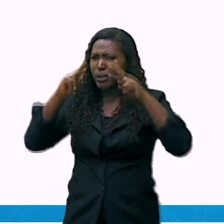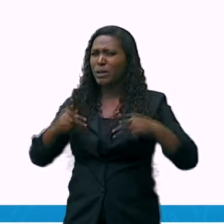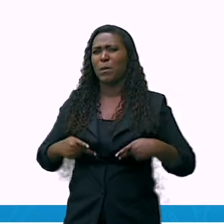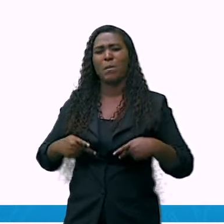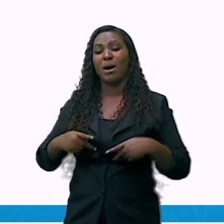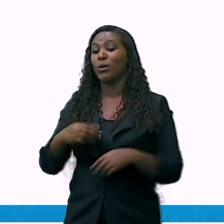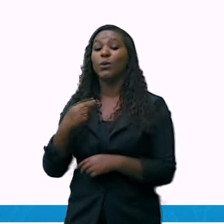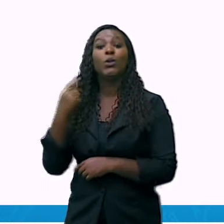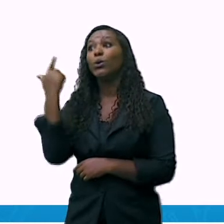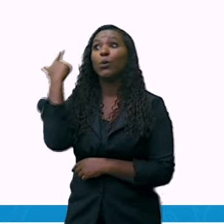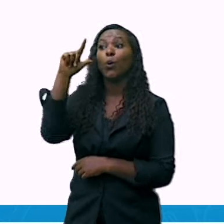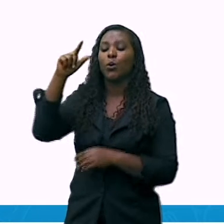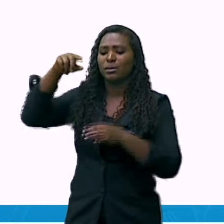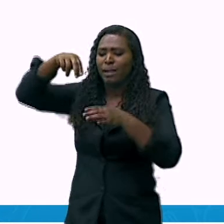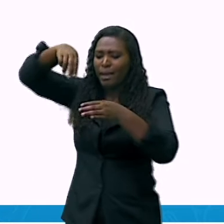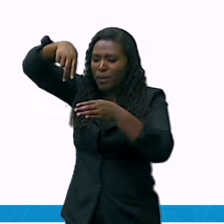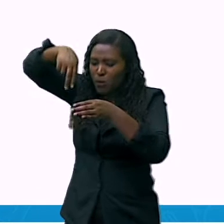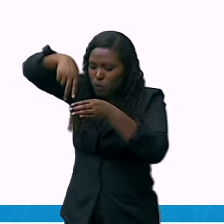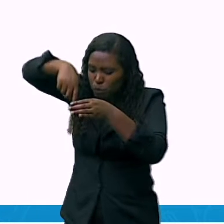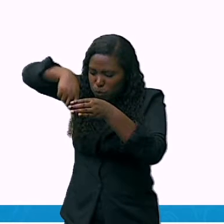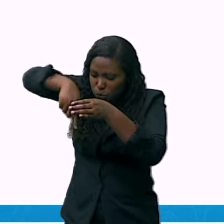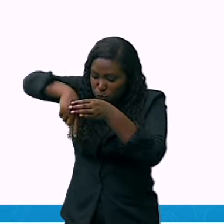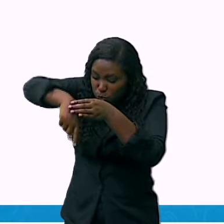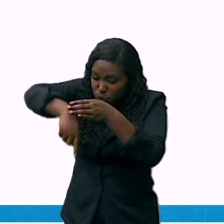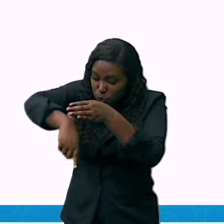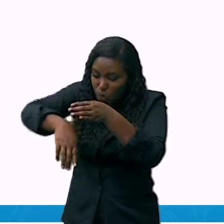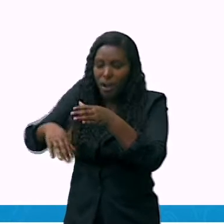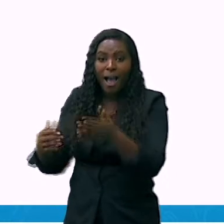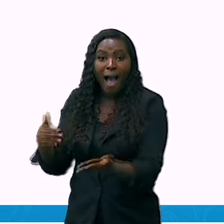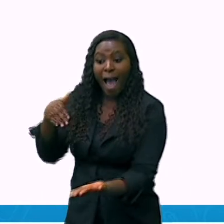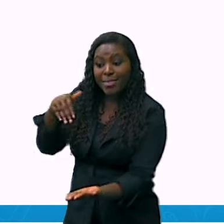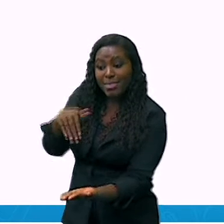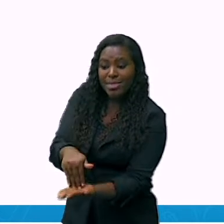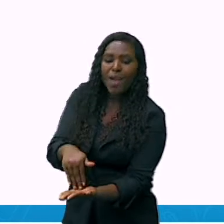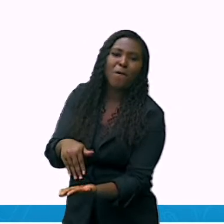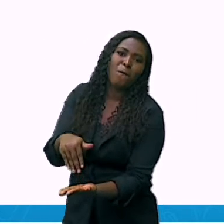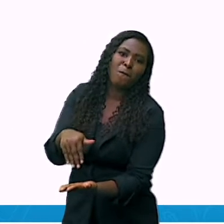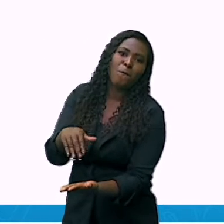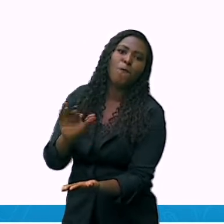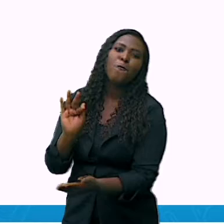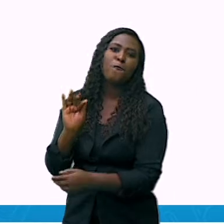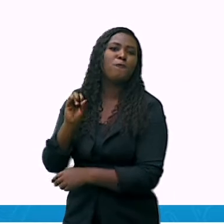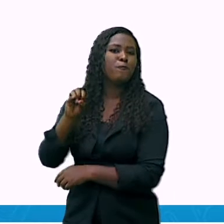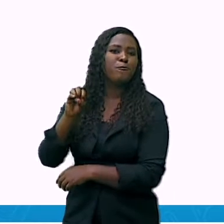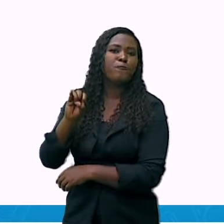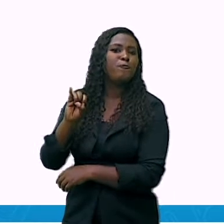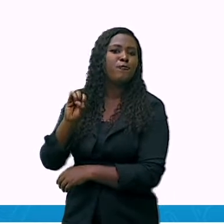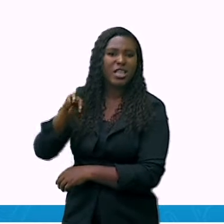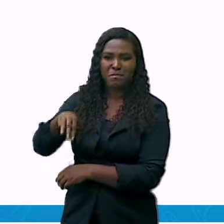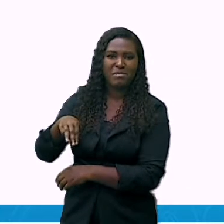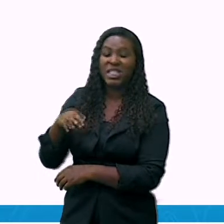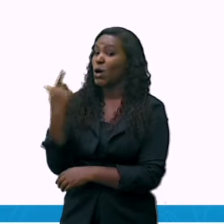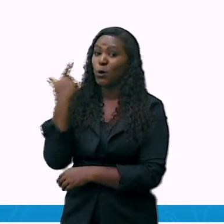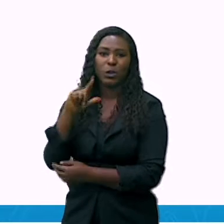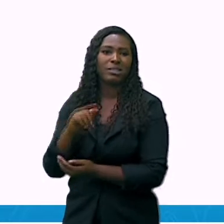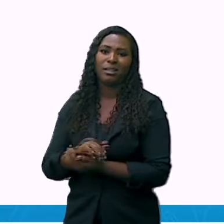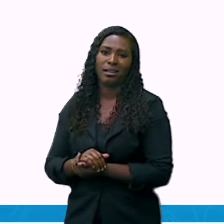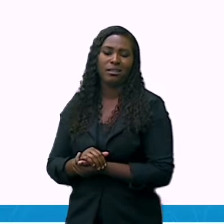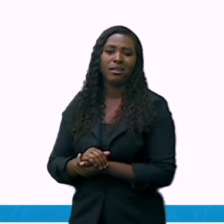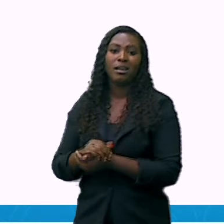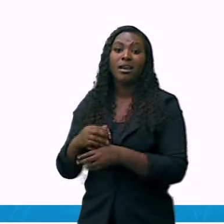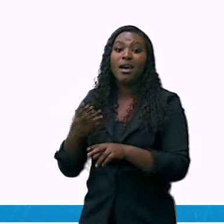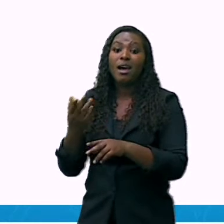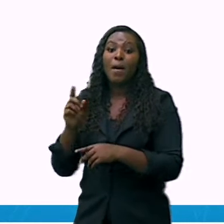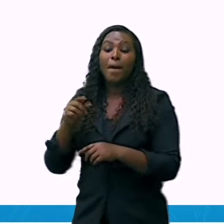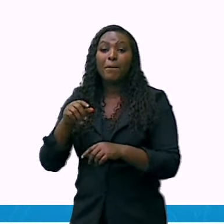baixas. Observe no mapa a localização das Fossas das Marianas. Elas que possuem